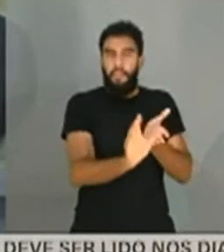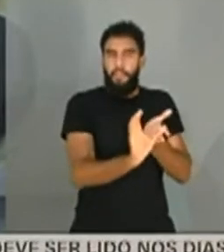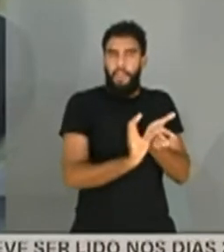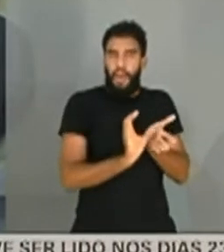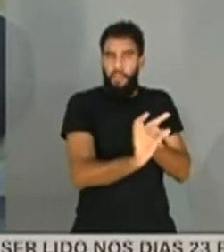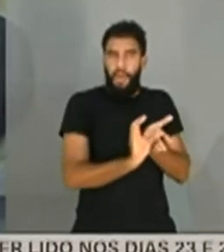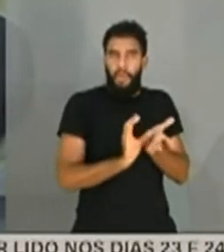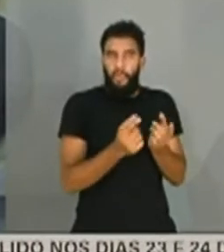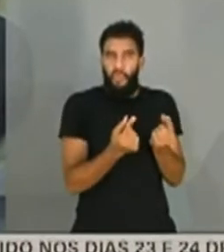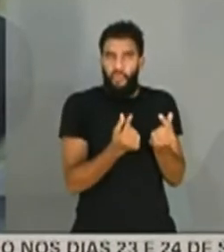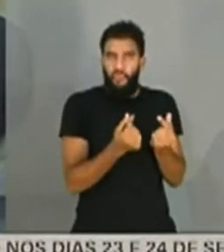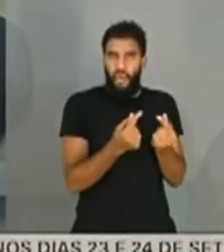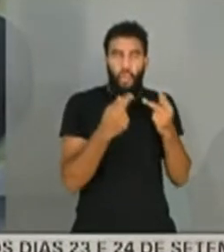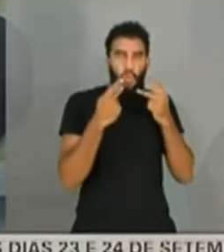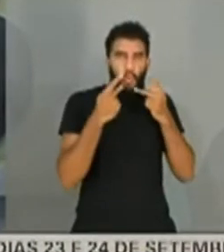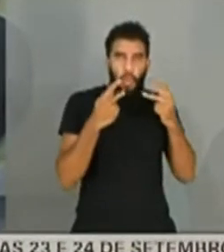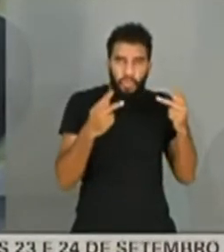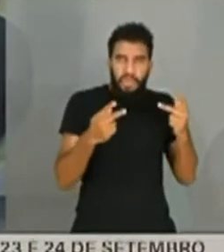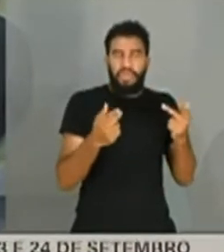proporcionalmente.